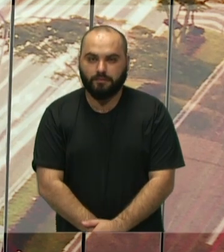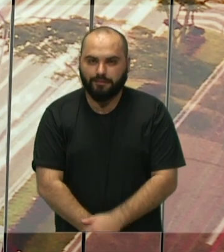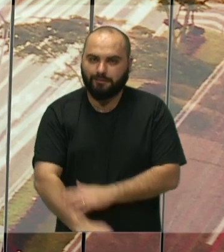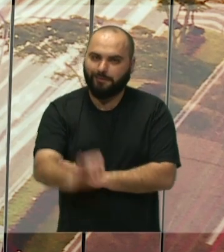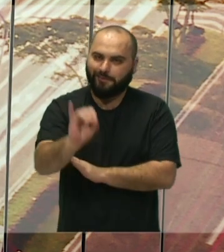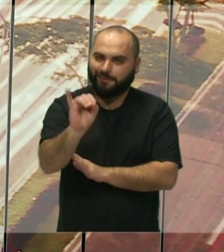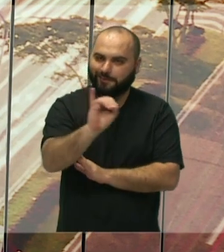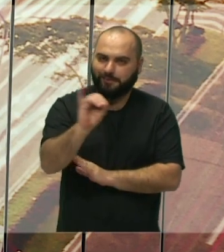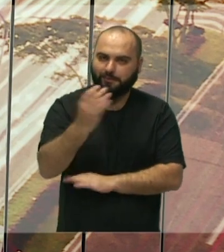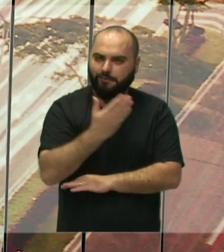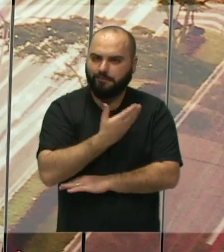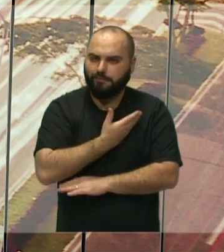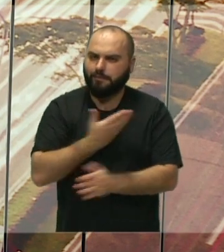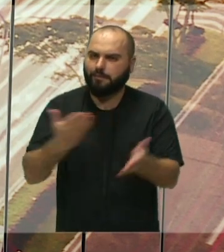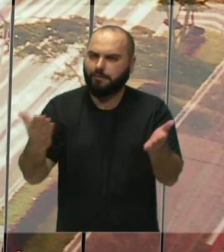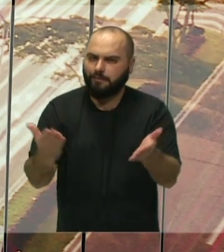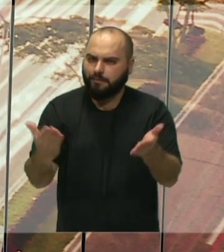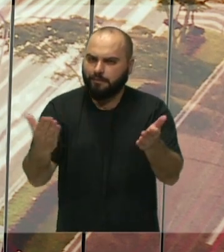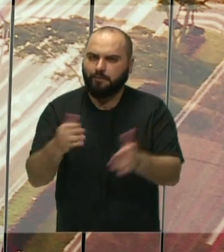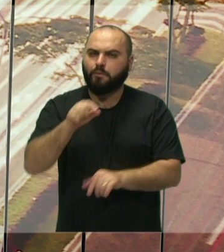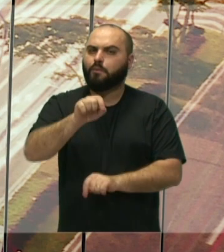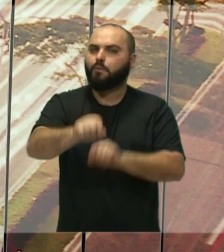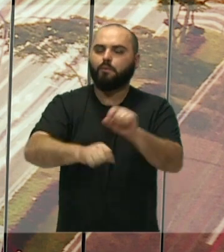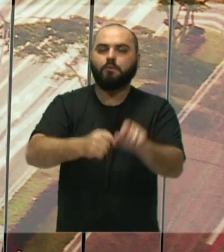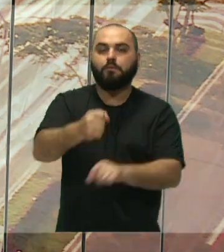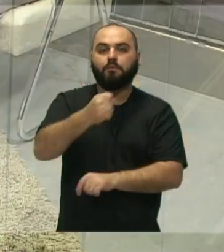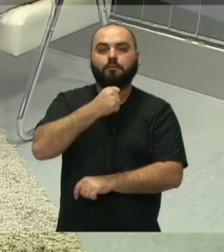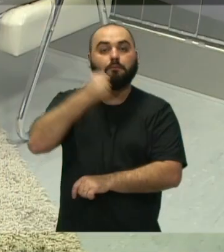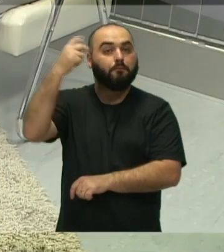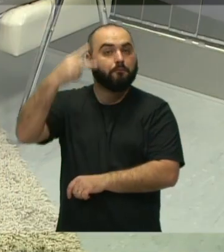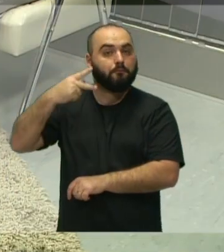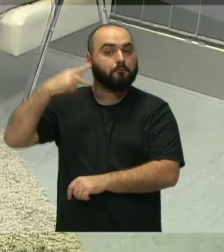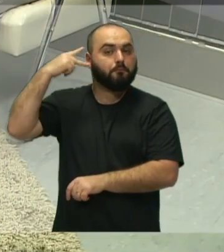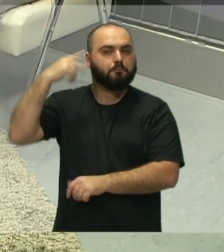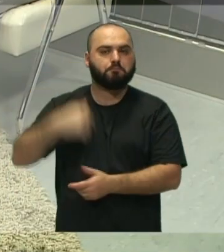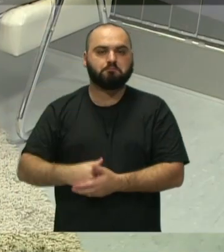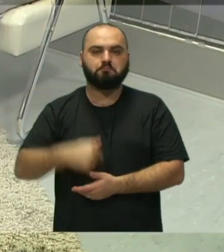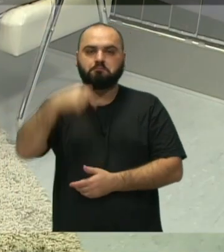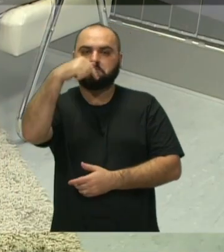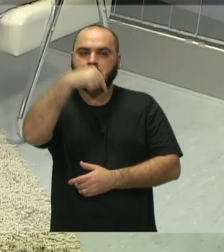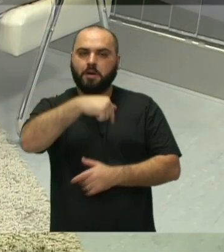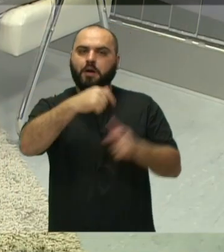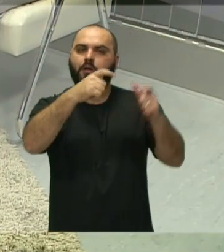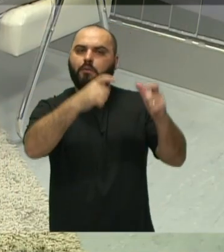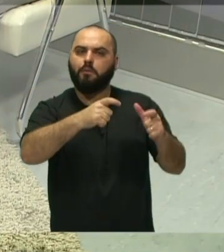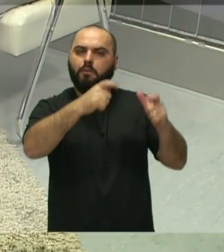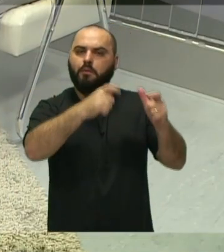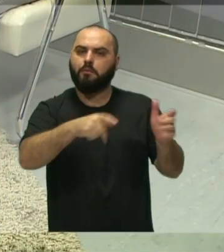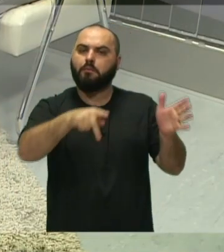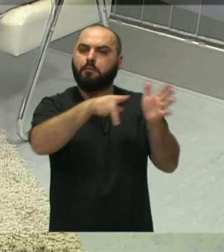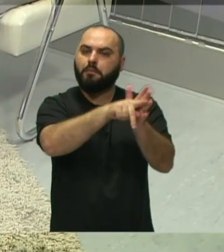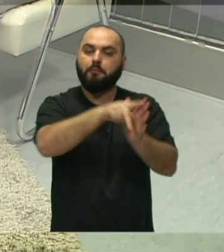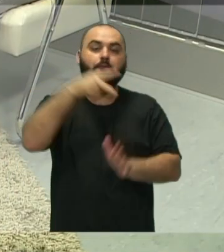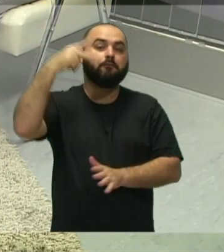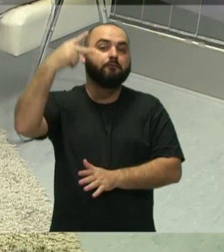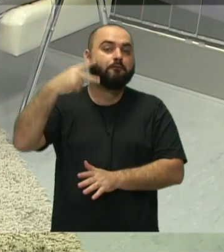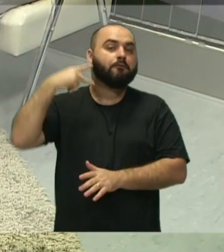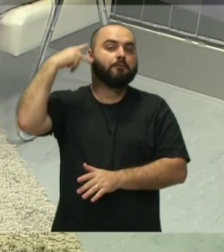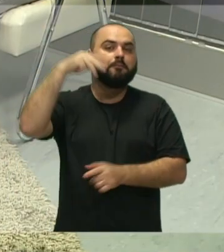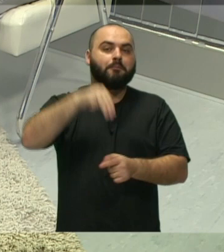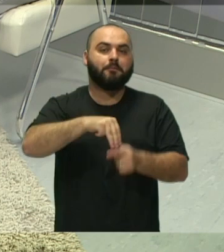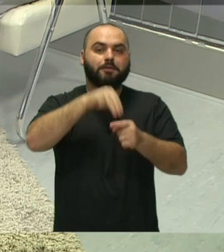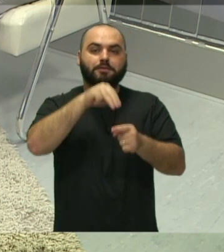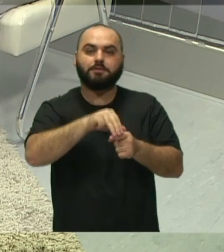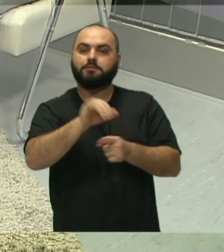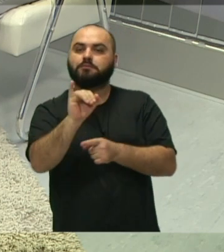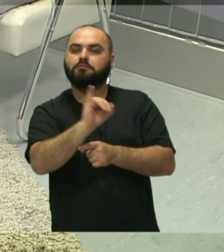Olá, amigos. Está no ar mais um Fala Vereador. Este é um espaço destinado para os parlamentares de Itajaí exporem